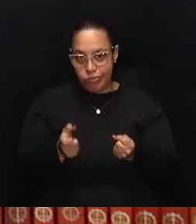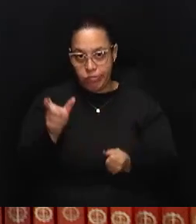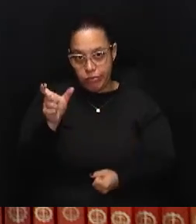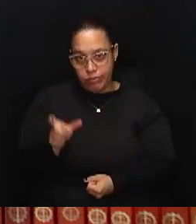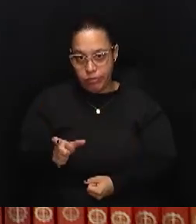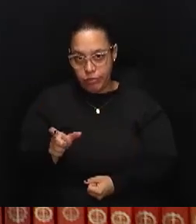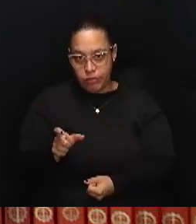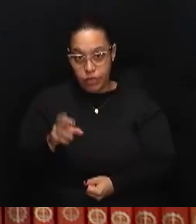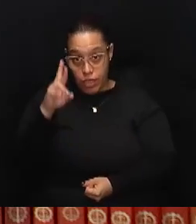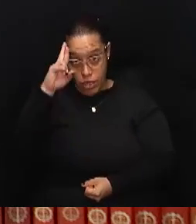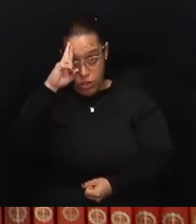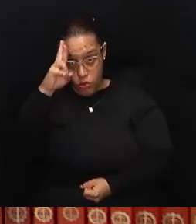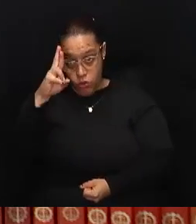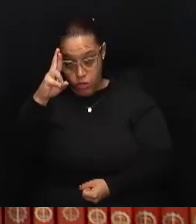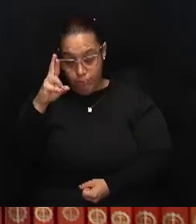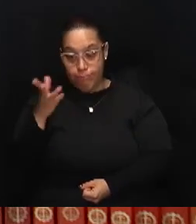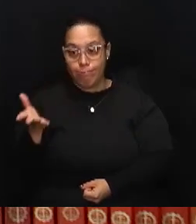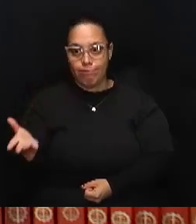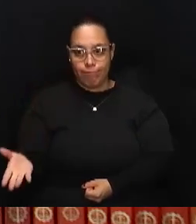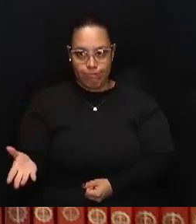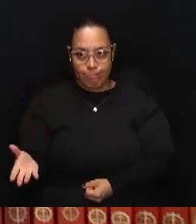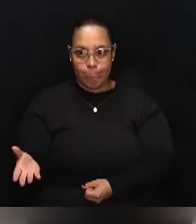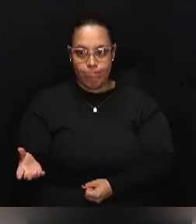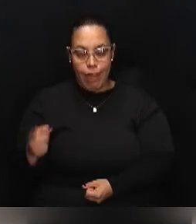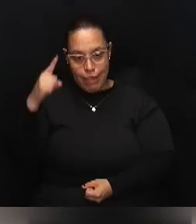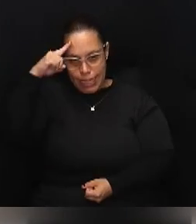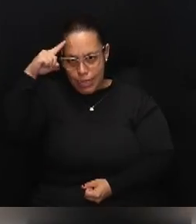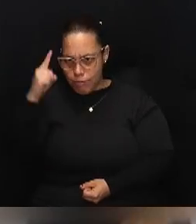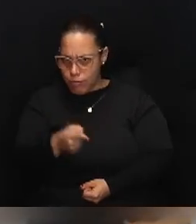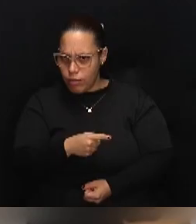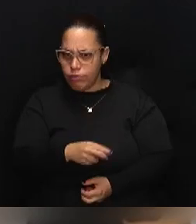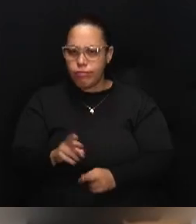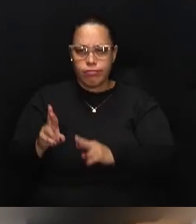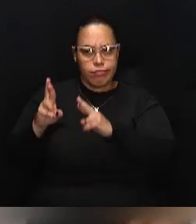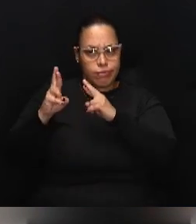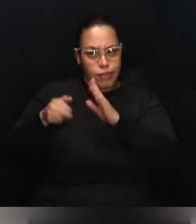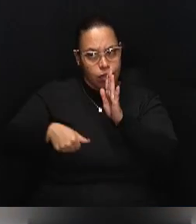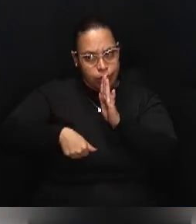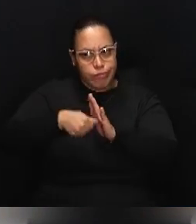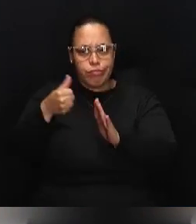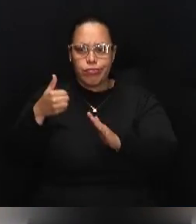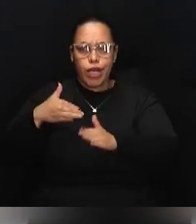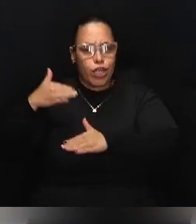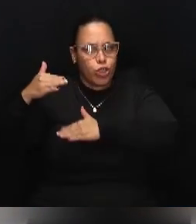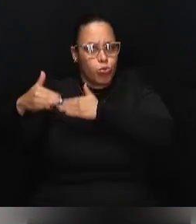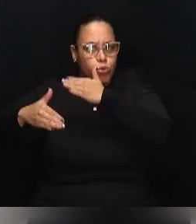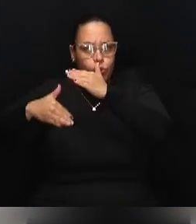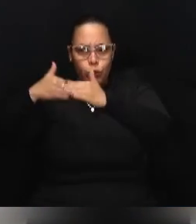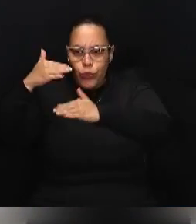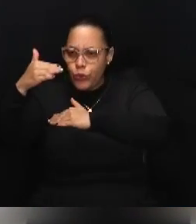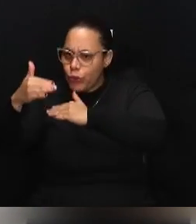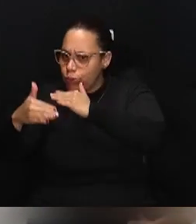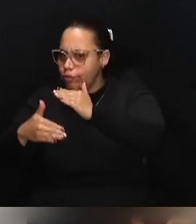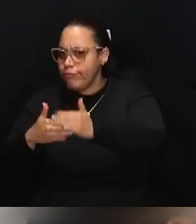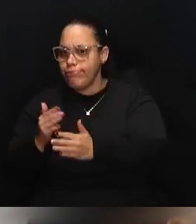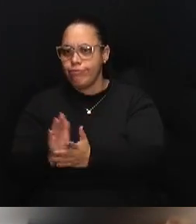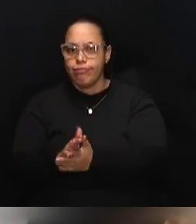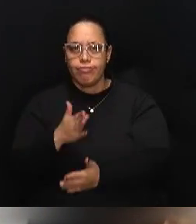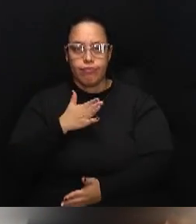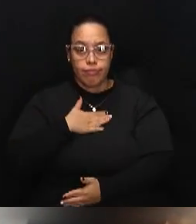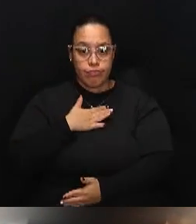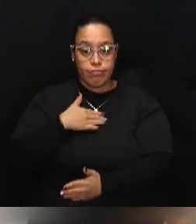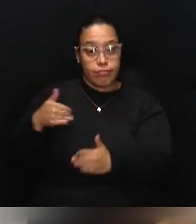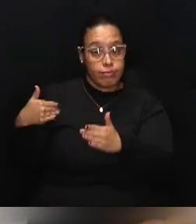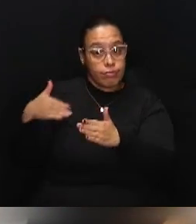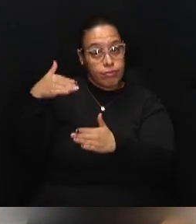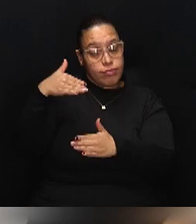a proprietária, a dona, a quem manda. Eu espero que eu seja a primeira de muitas, né? A minha passagem